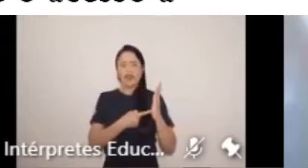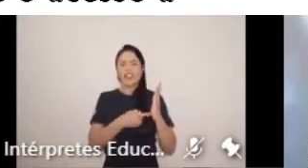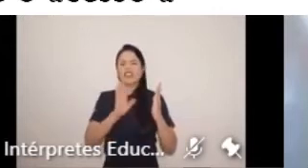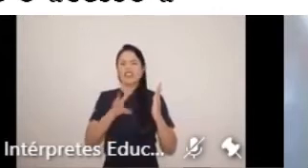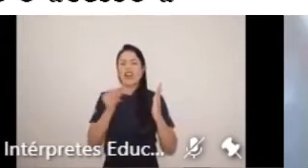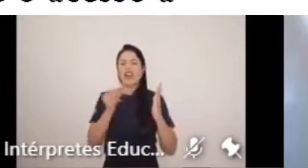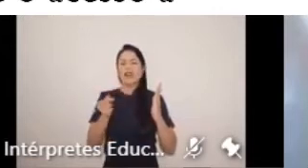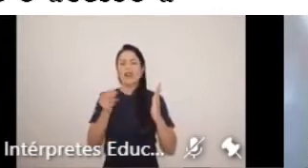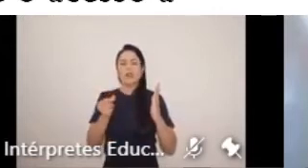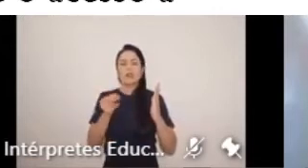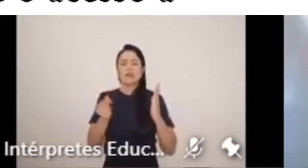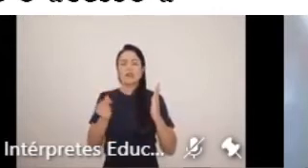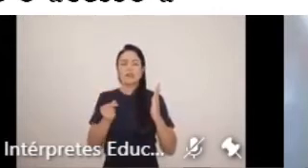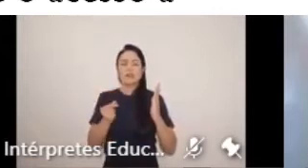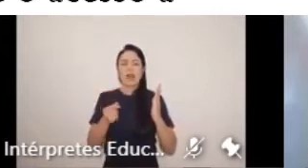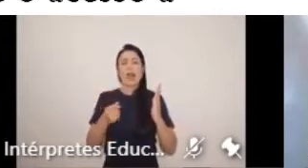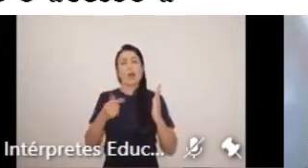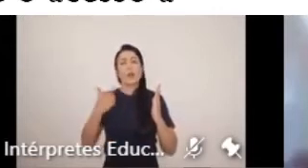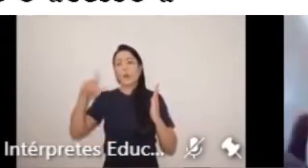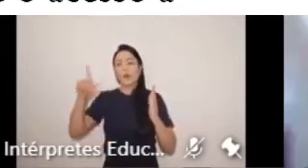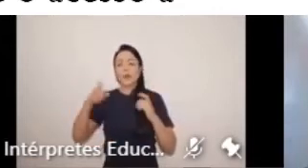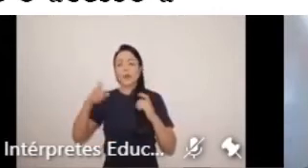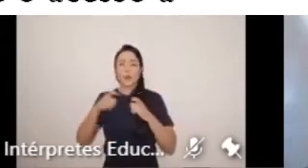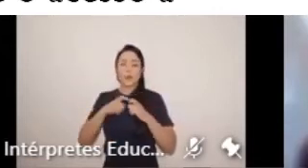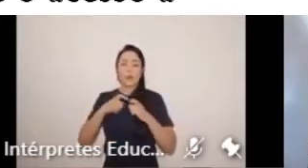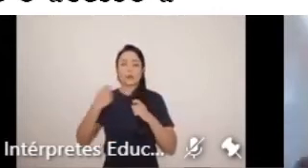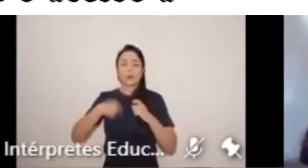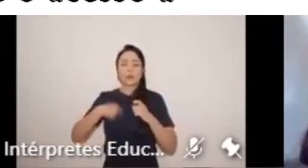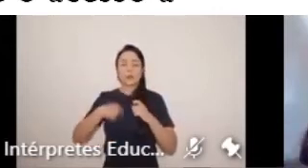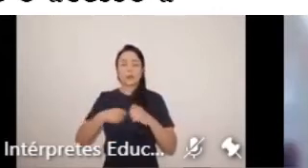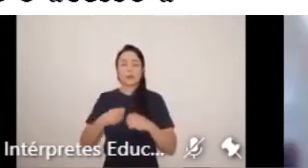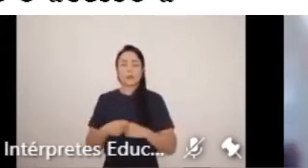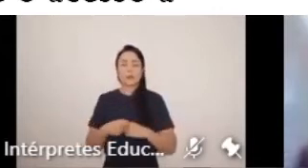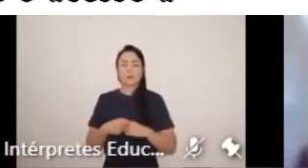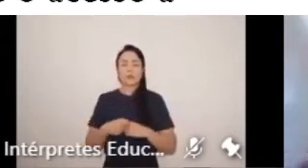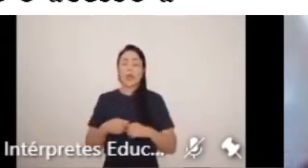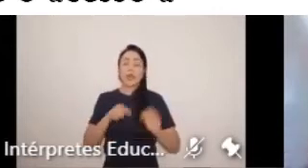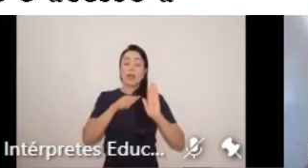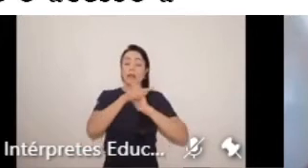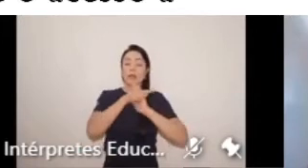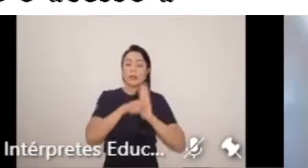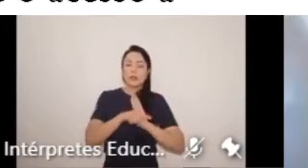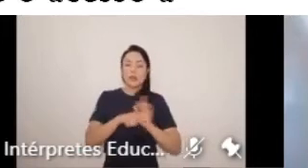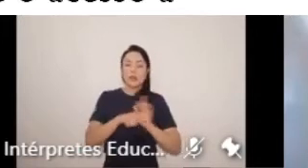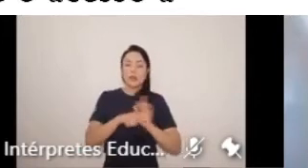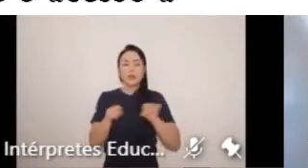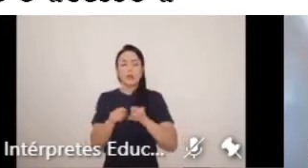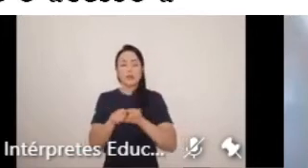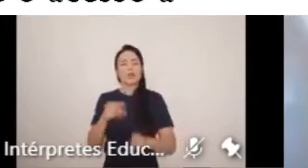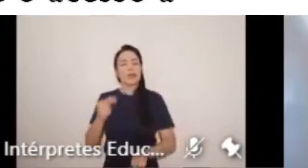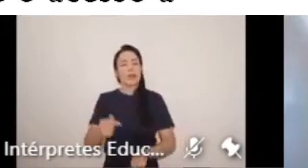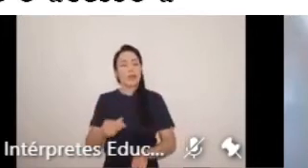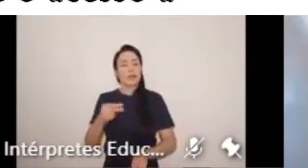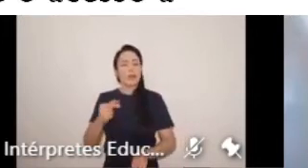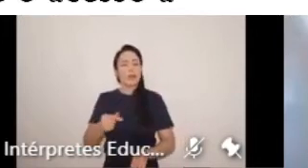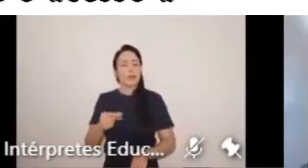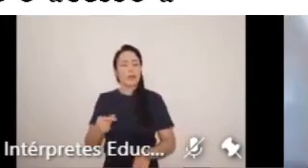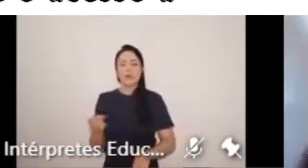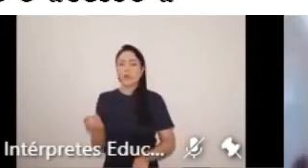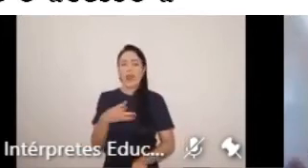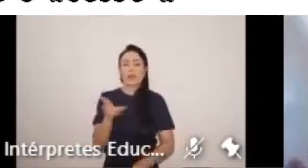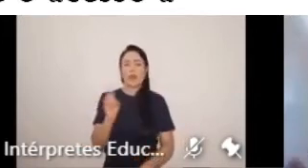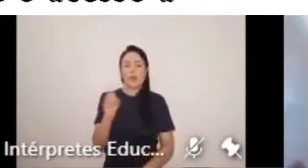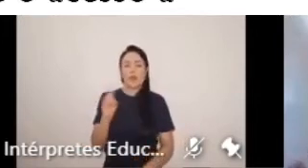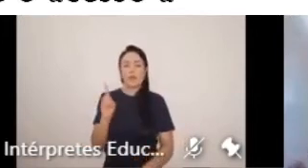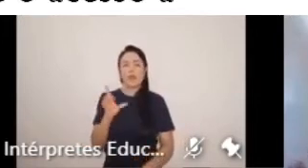se exige uma outra receita, os exames também já não são atuais, aí a pessoa tem que marcar outra consulta. A